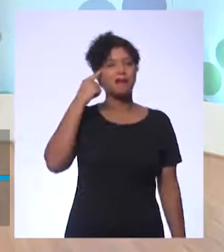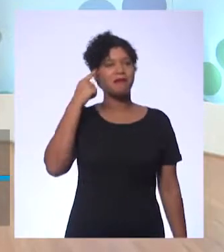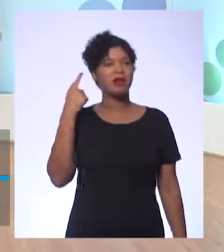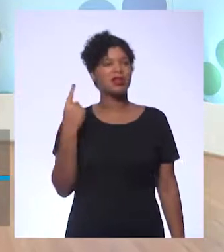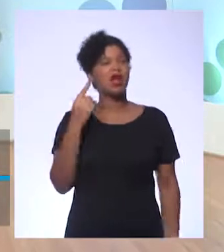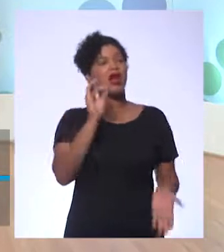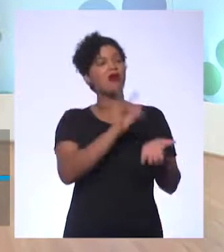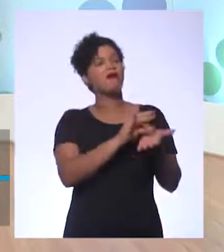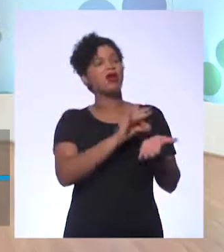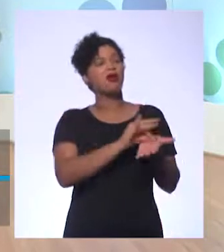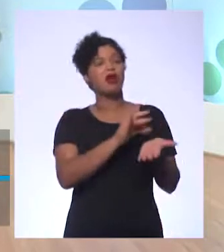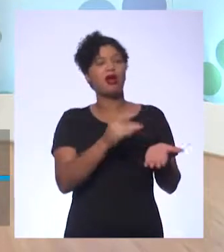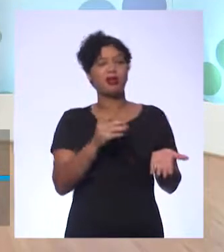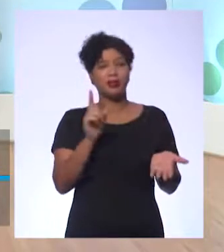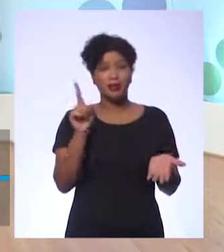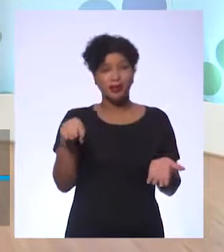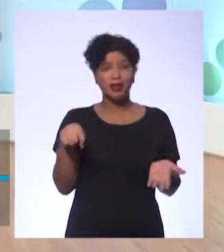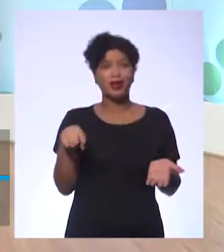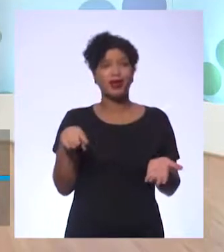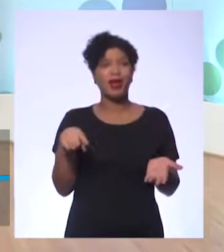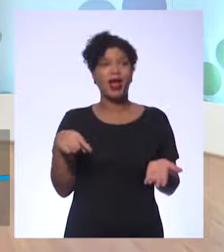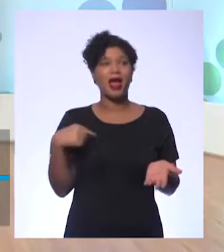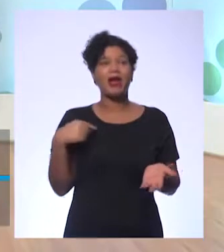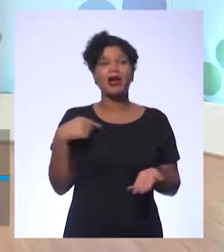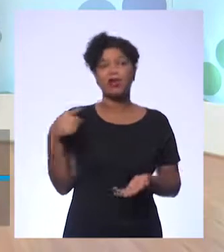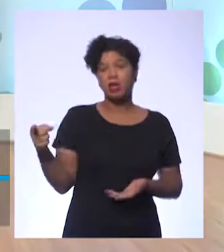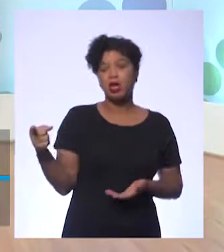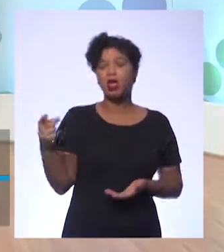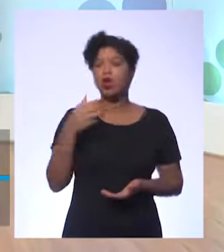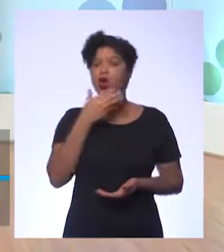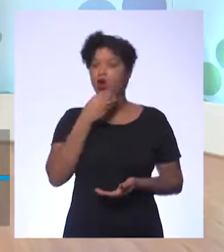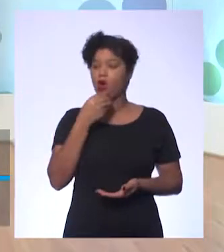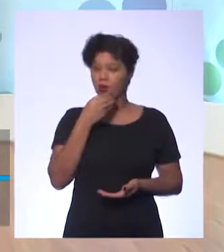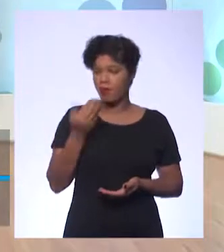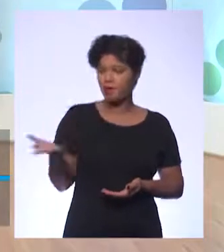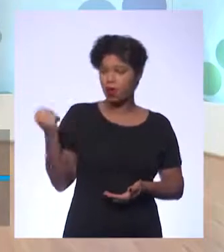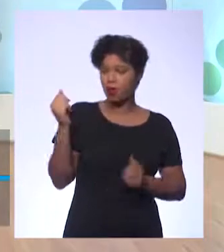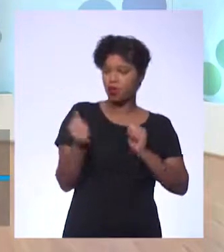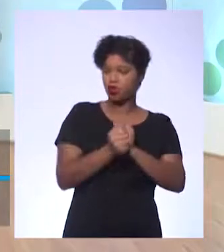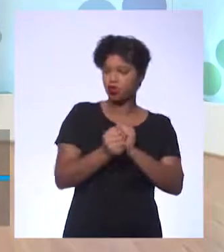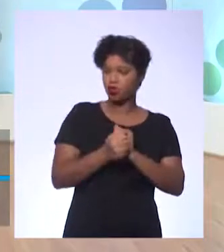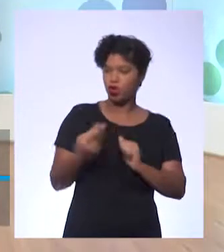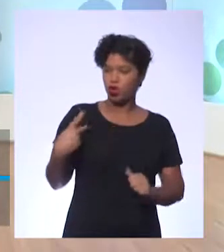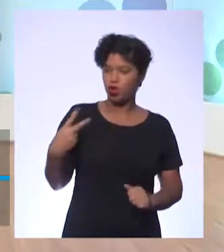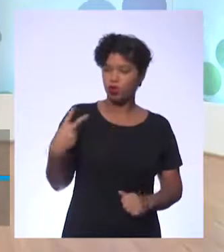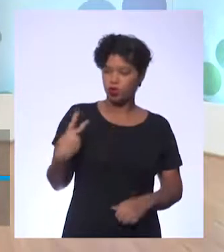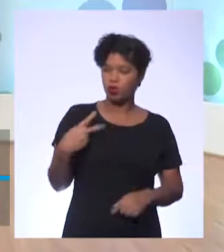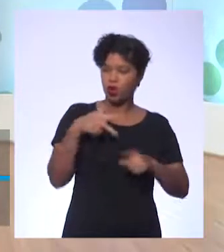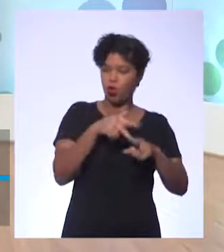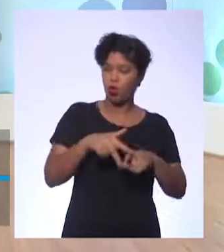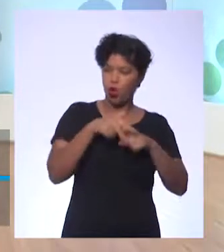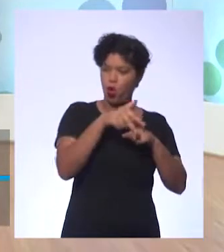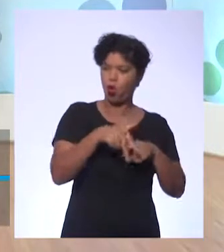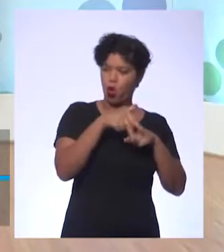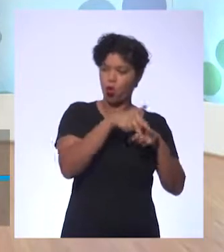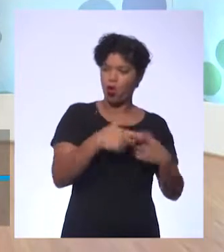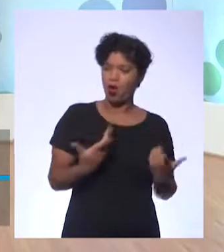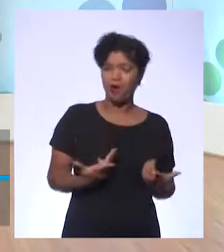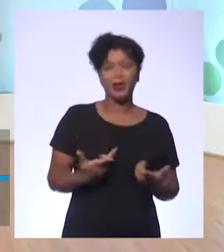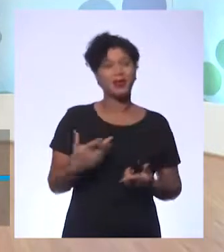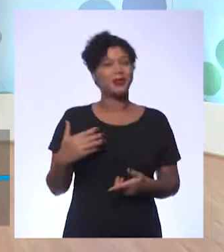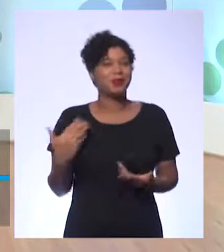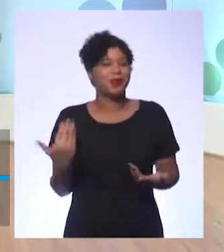a realidade dele. E ele conseguiu convencer um colega para poder fazer parte dessa aventura, a aventura do Dom